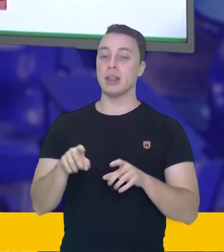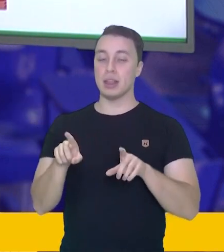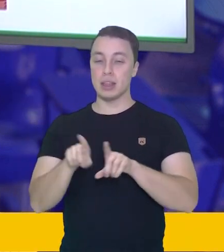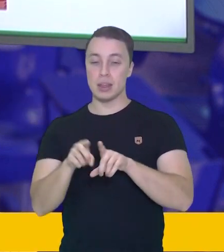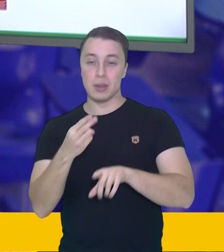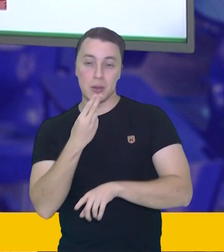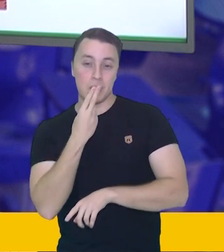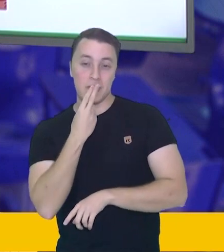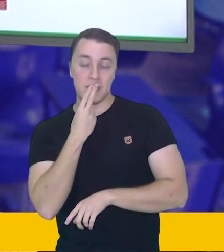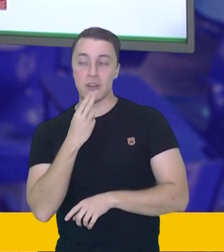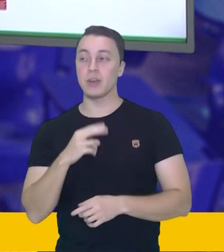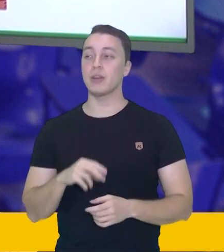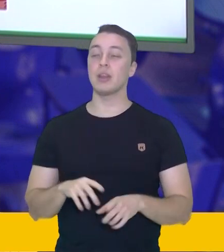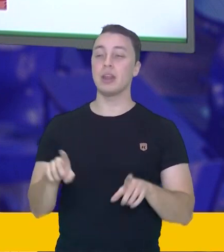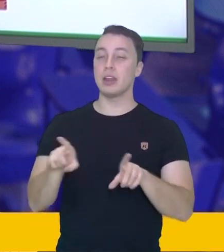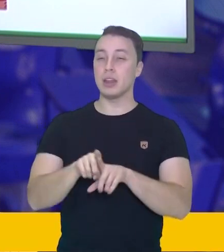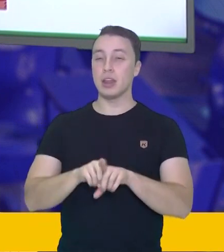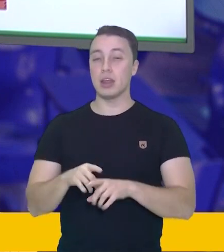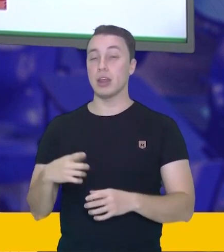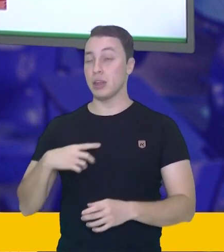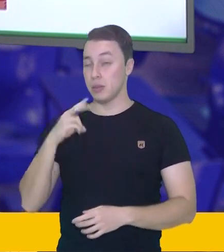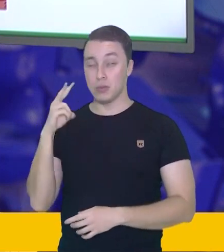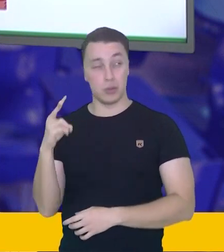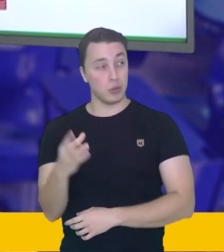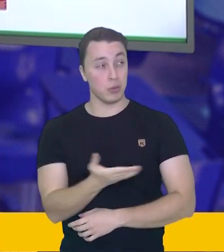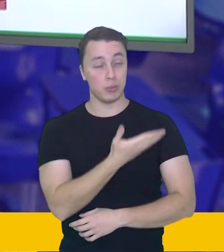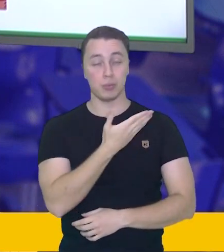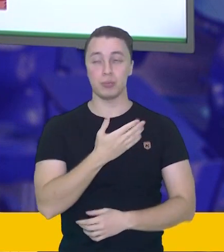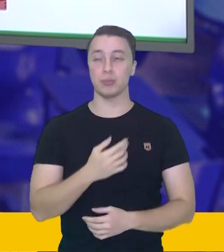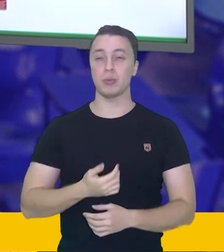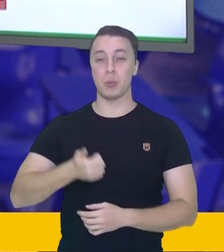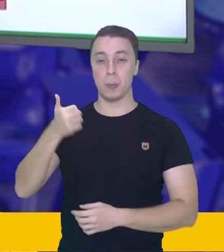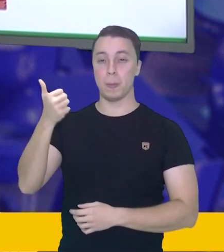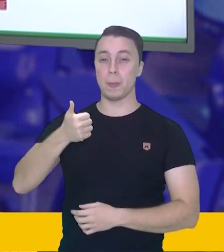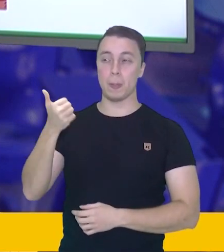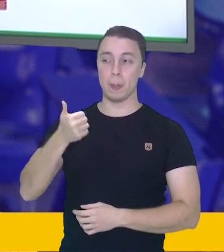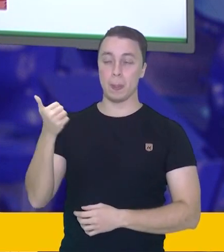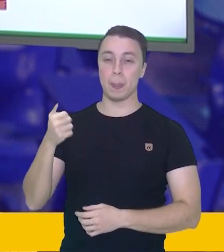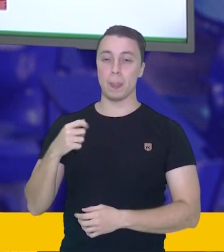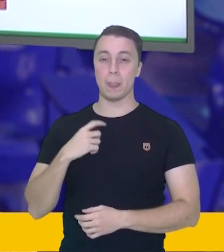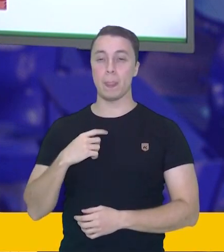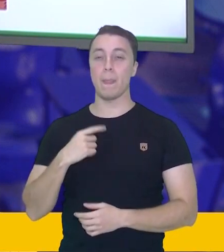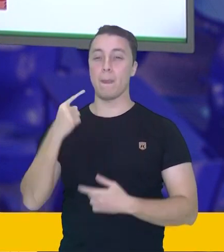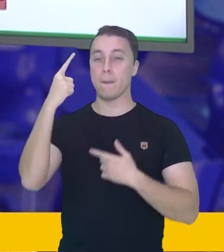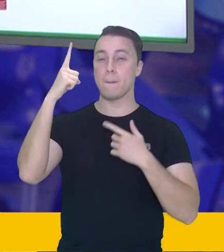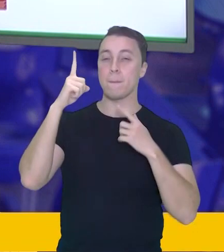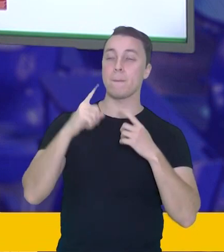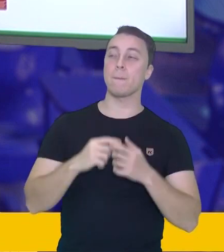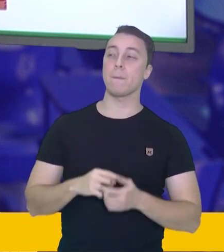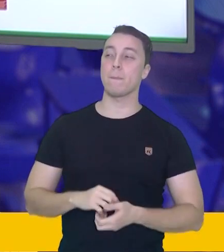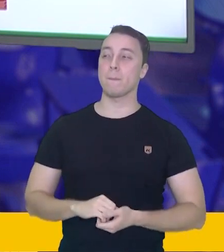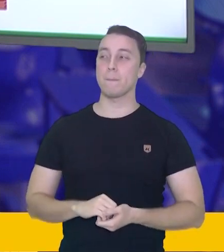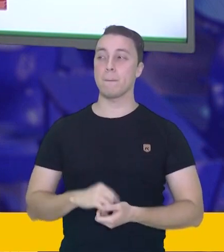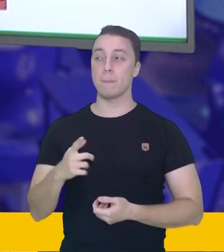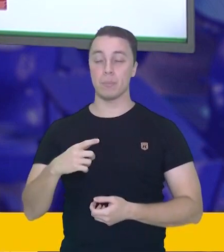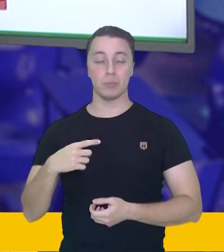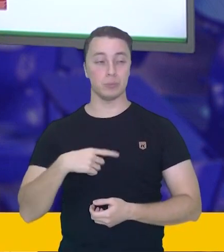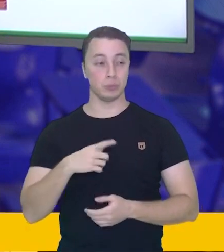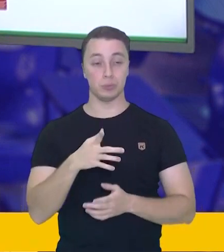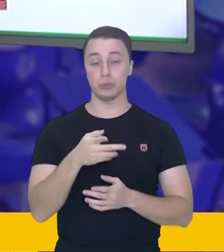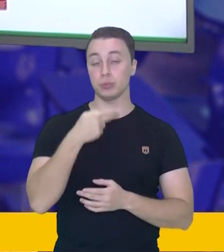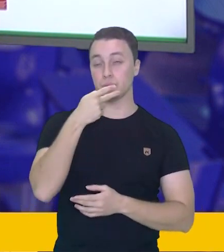nós podemos observar algumas coisas. A primeira característica desse gênero é que a linguagem